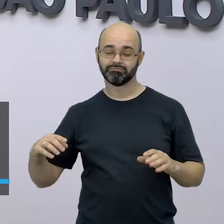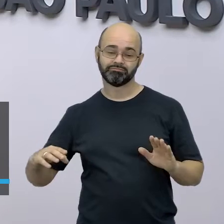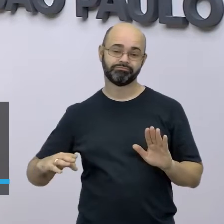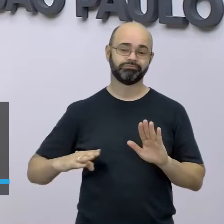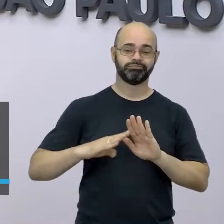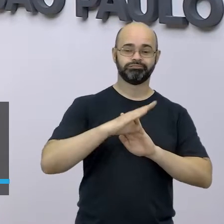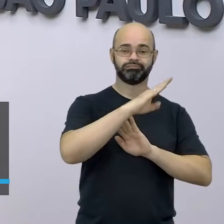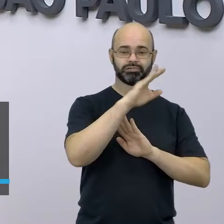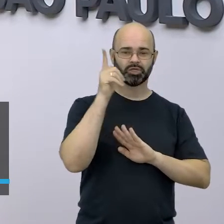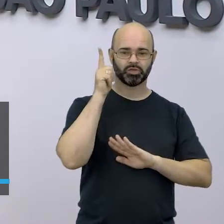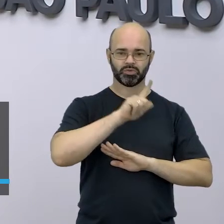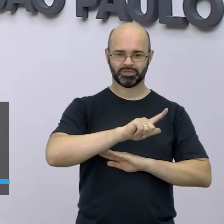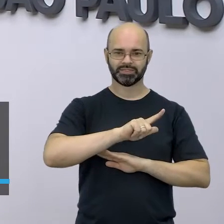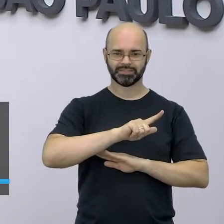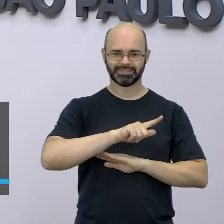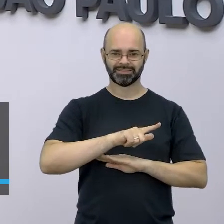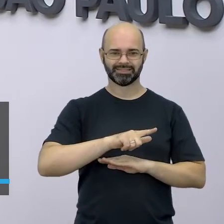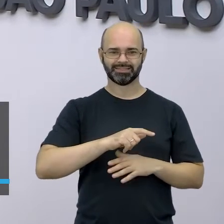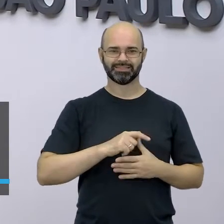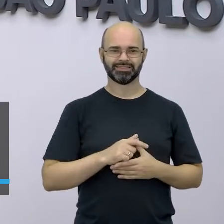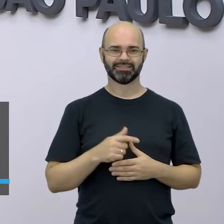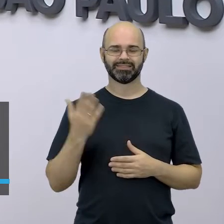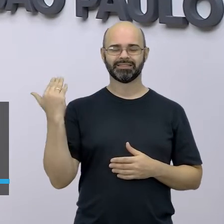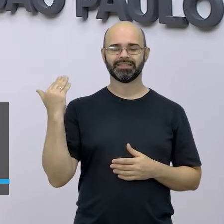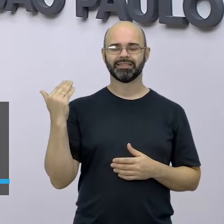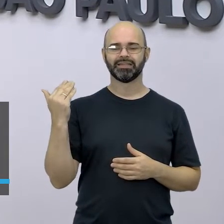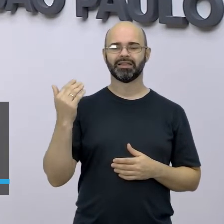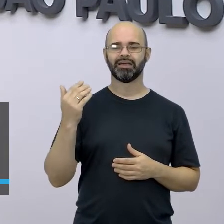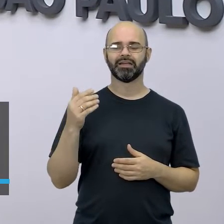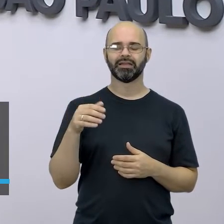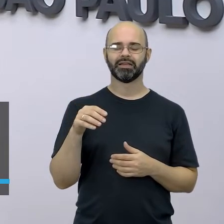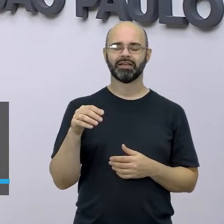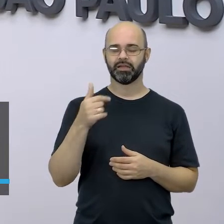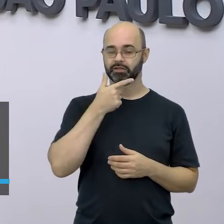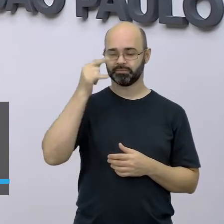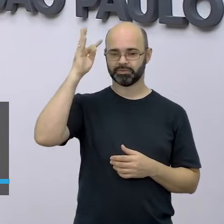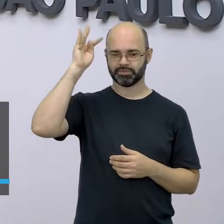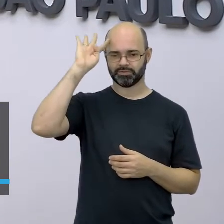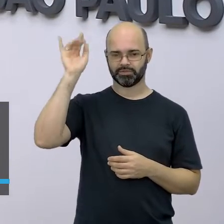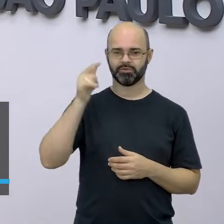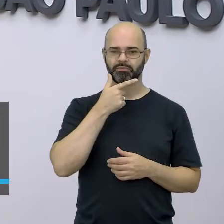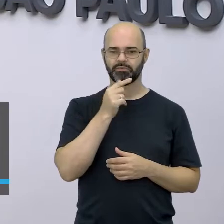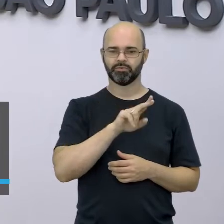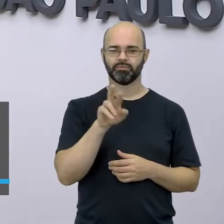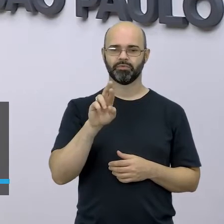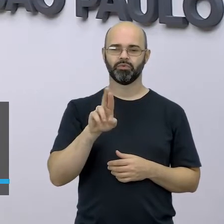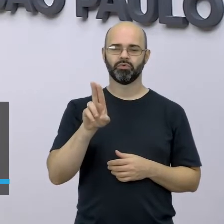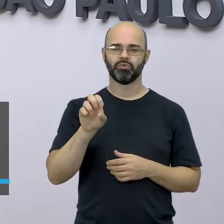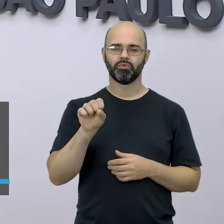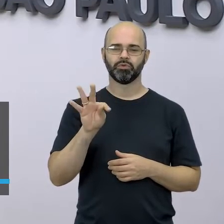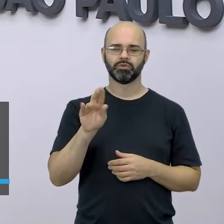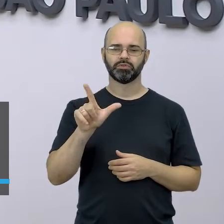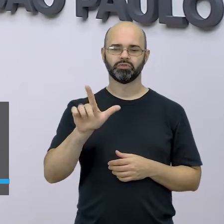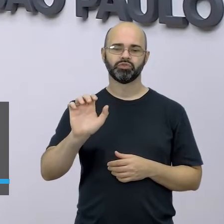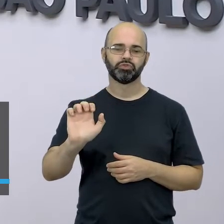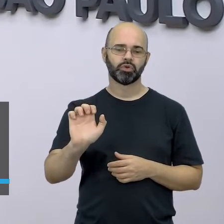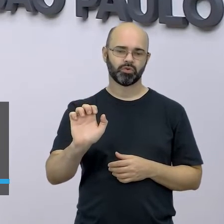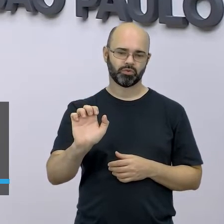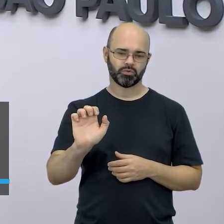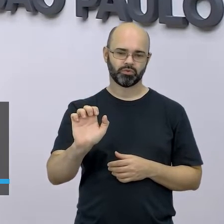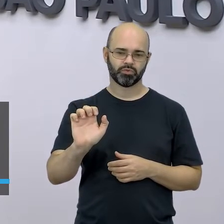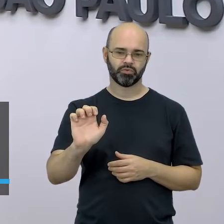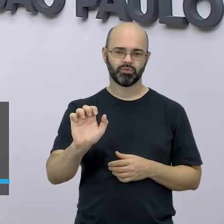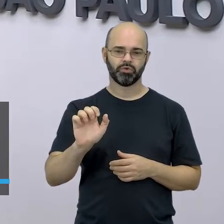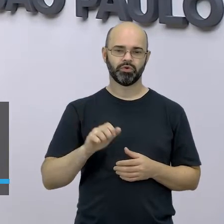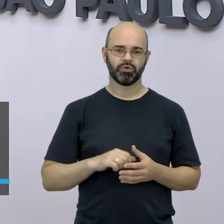a denominação de um dos teóricos do desenvolvimento da modernização, que se chama Russell, vocês não precisam saber o nome desse